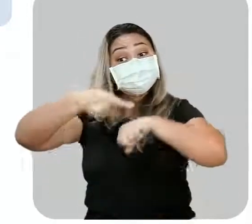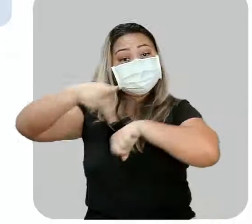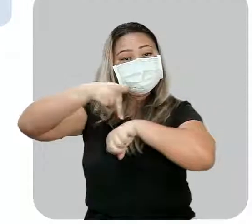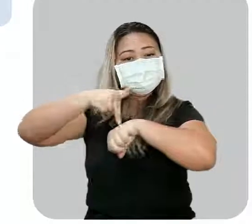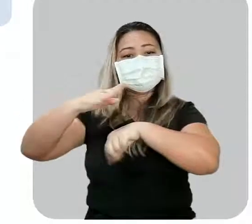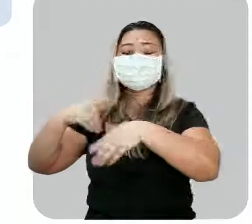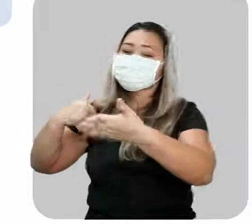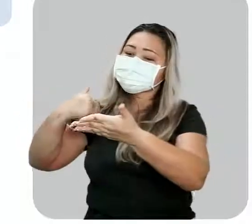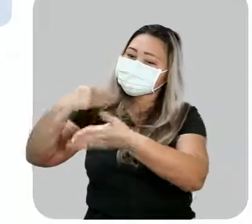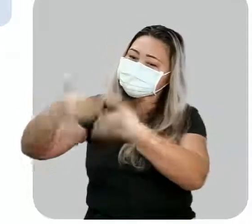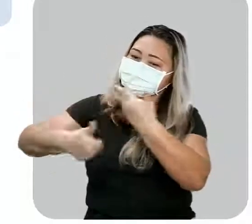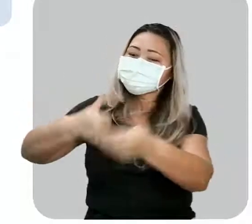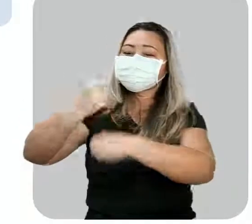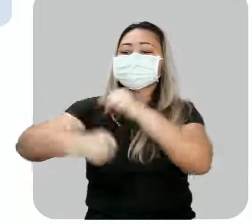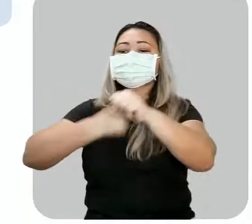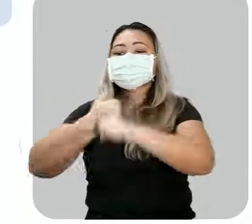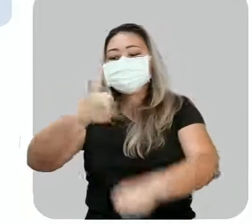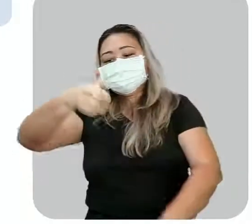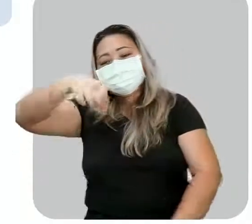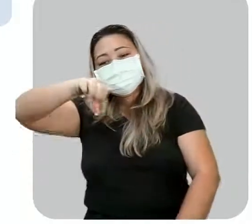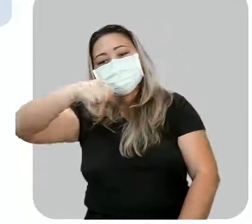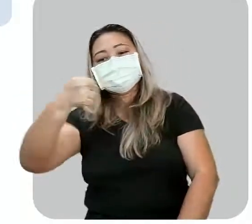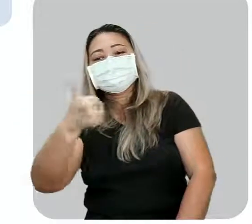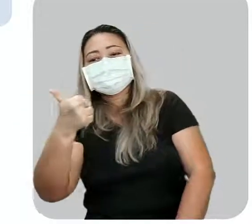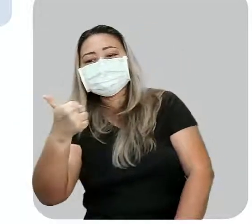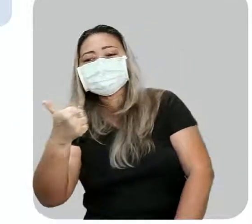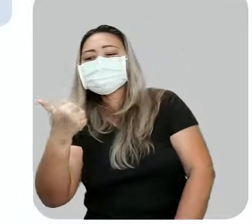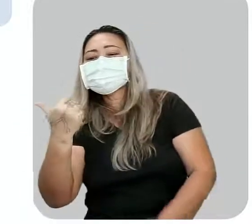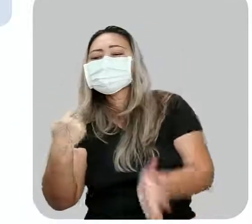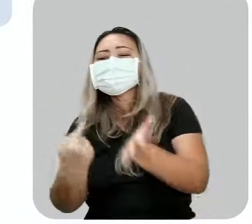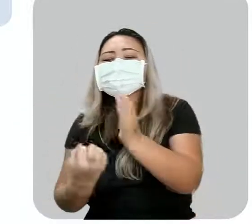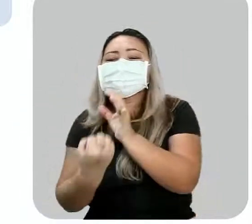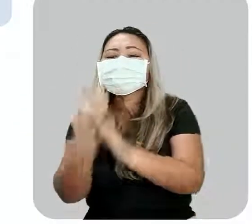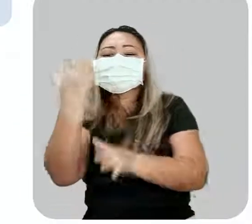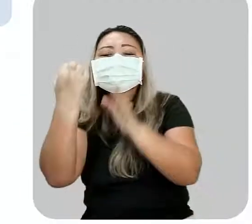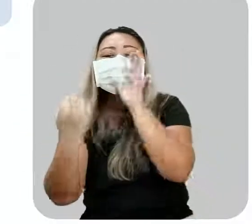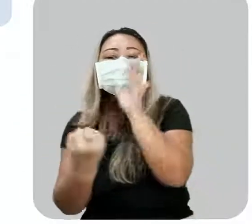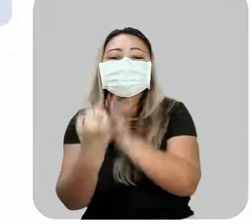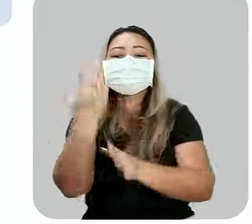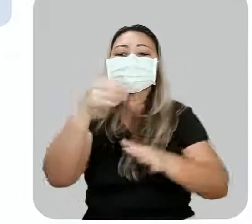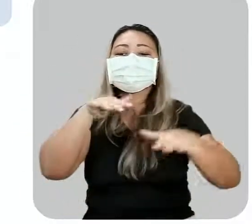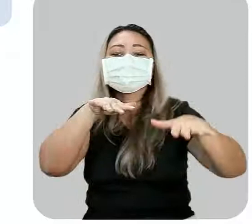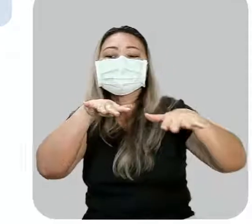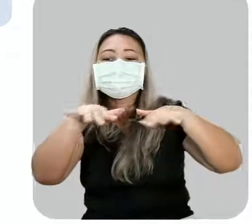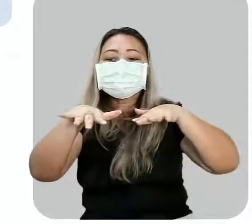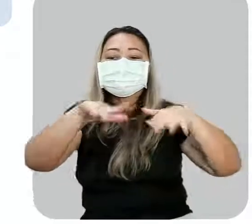quando começaram a aparecer as primeiras manifestações